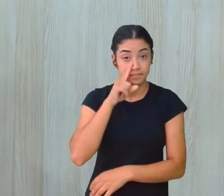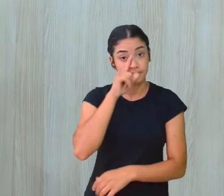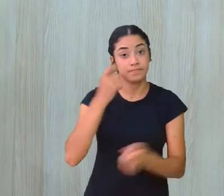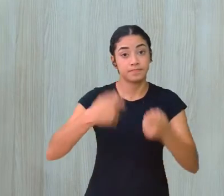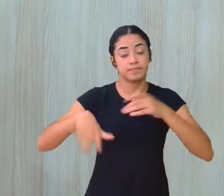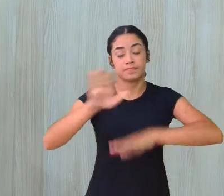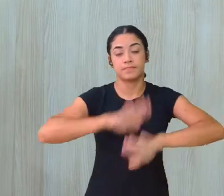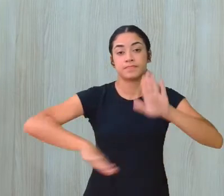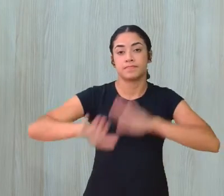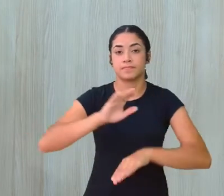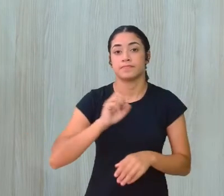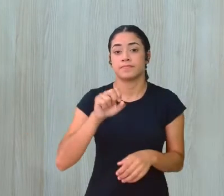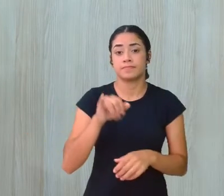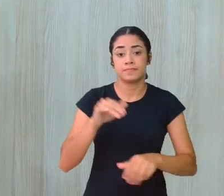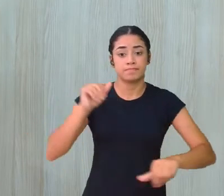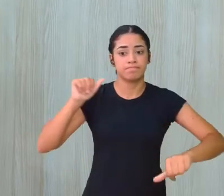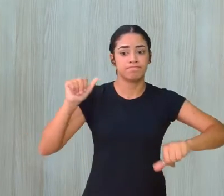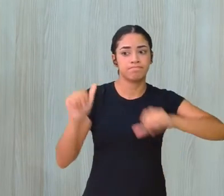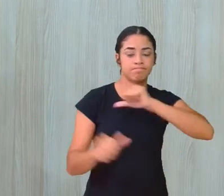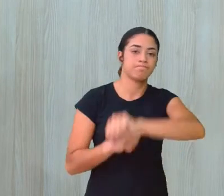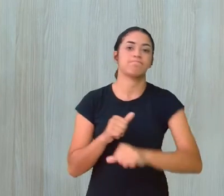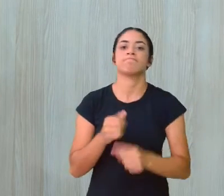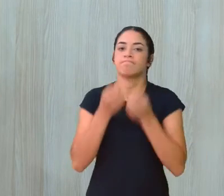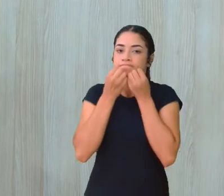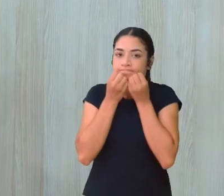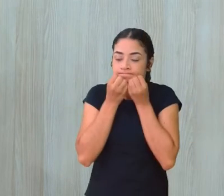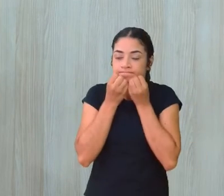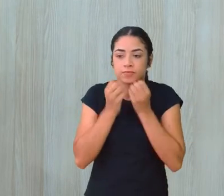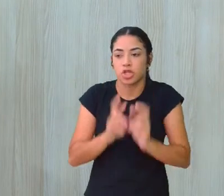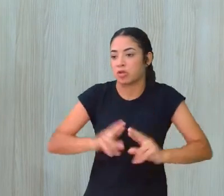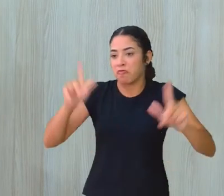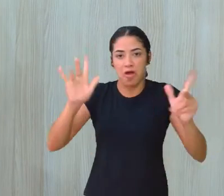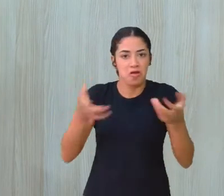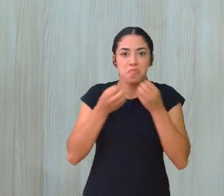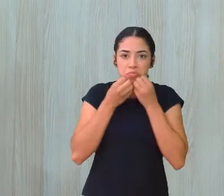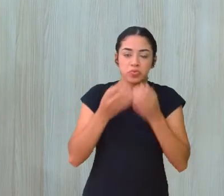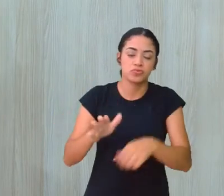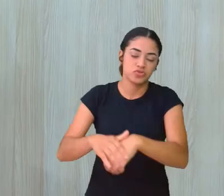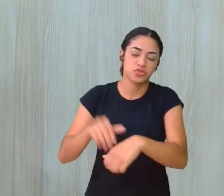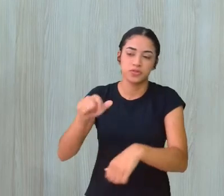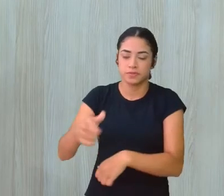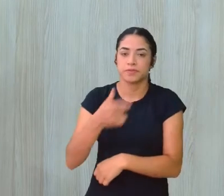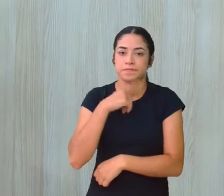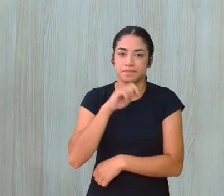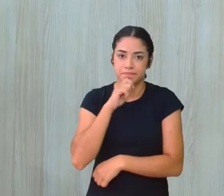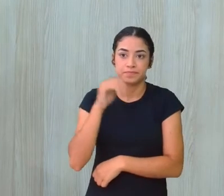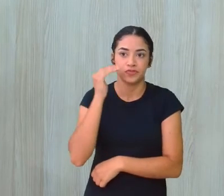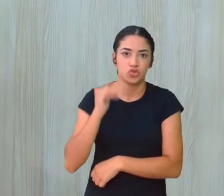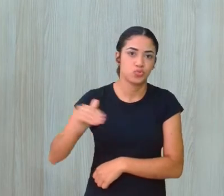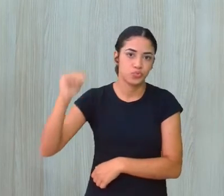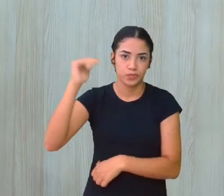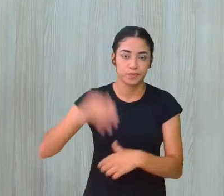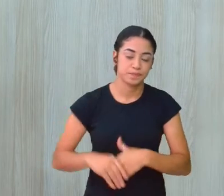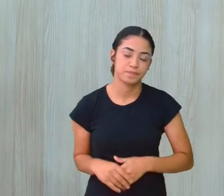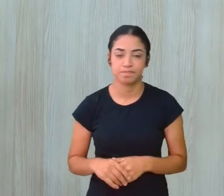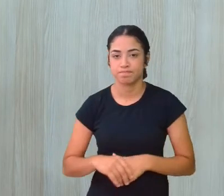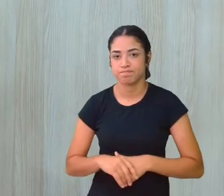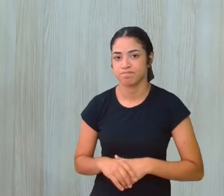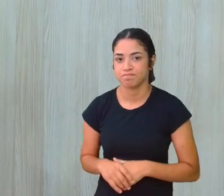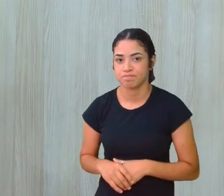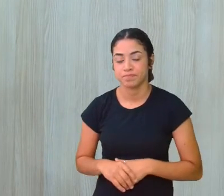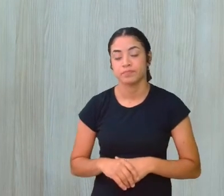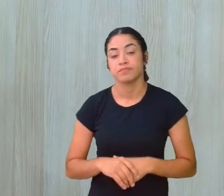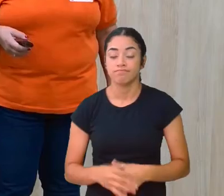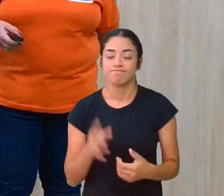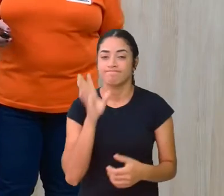cuidado. Qualquer alteração, é bom chamar o pai ou a mãe, ou o tio, viu? Sempre um adulto por perto. Pois é, professora Marta,